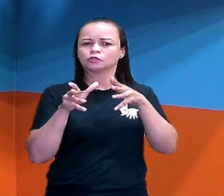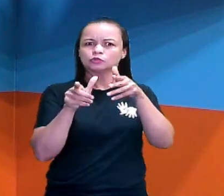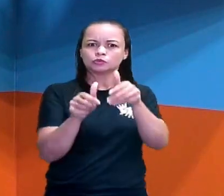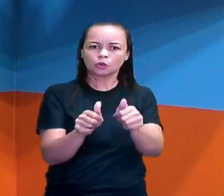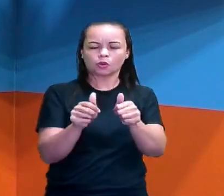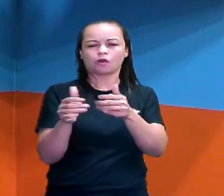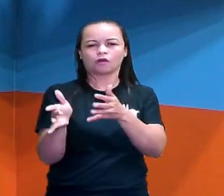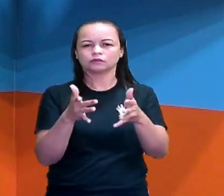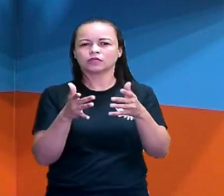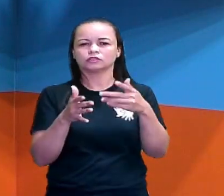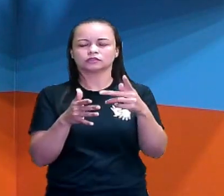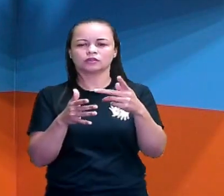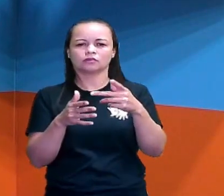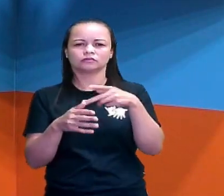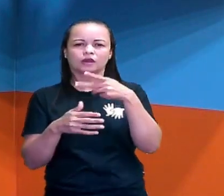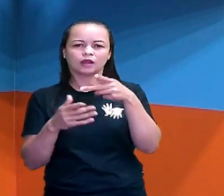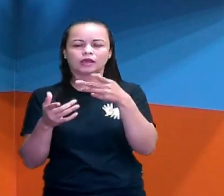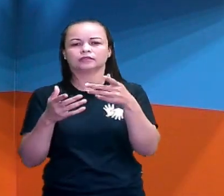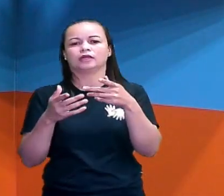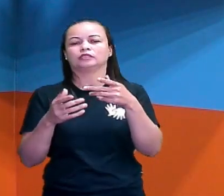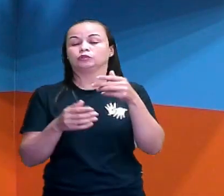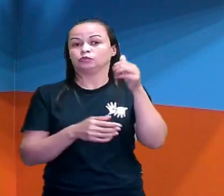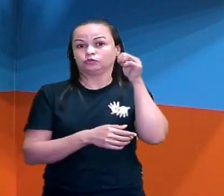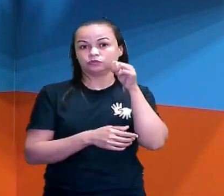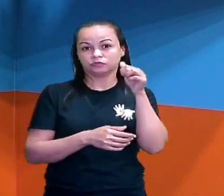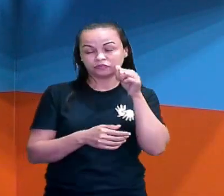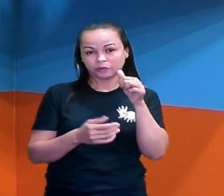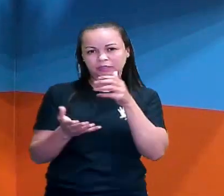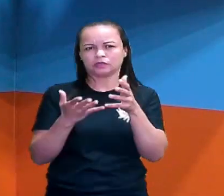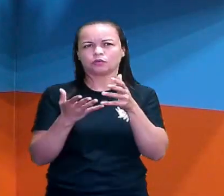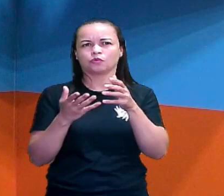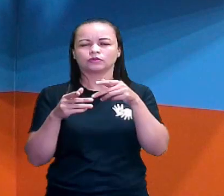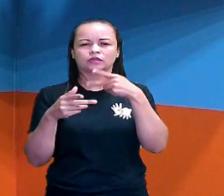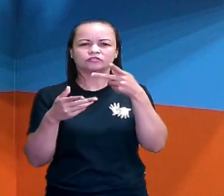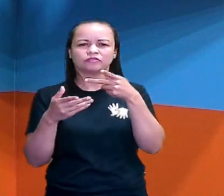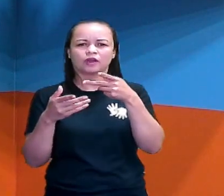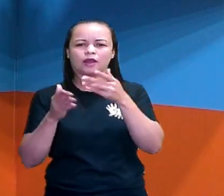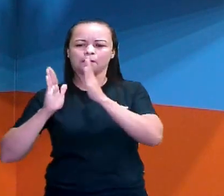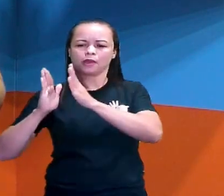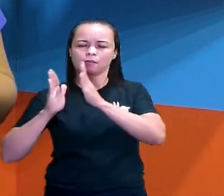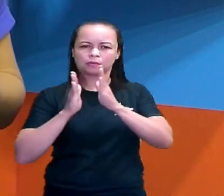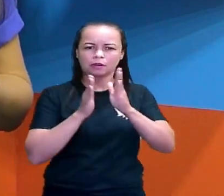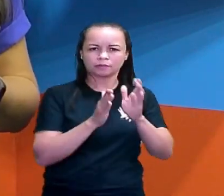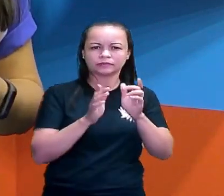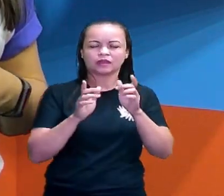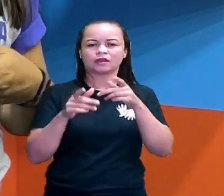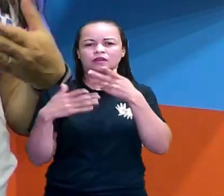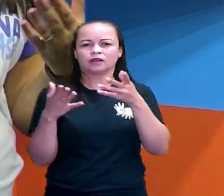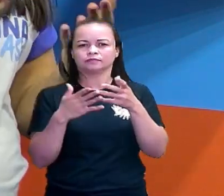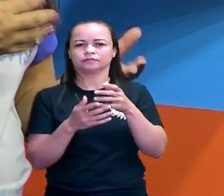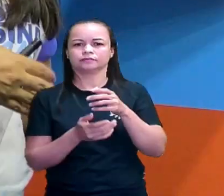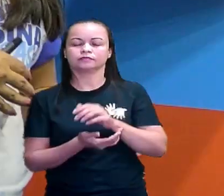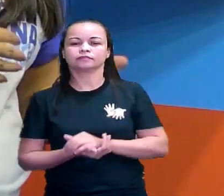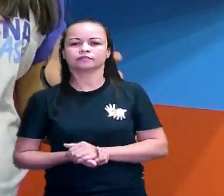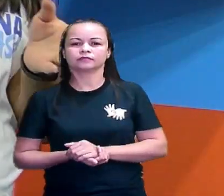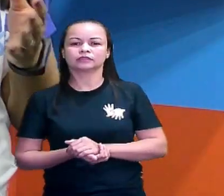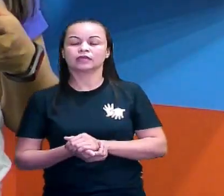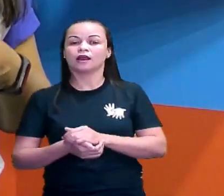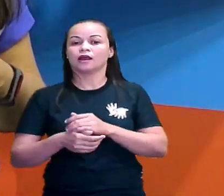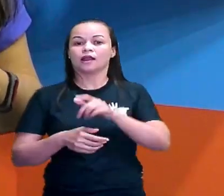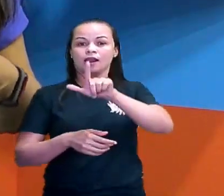são pronunciadas no feminino. Quando a gente vai falar individualmente, a gente diz la